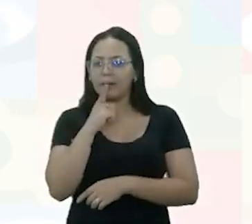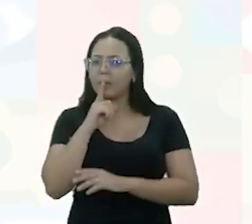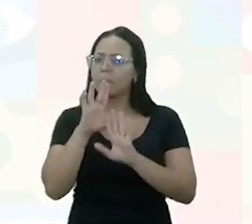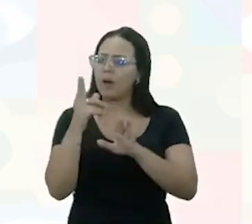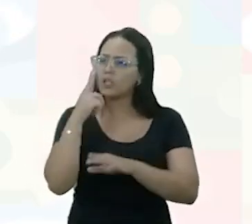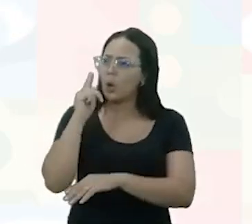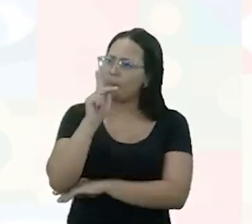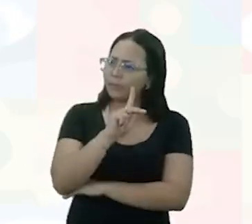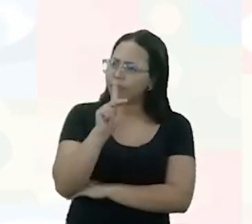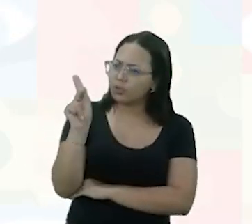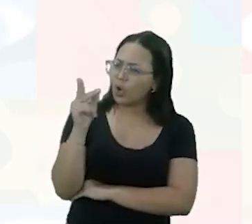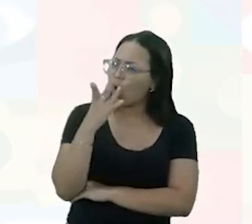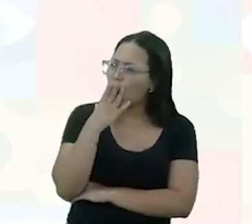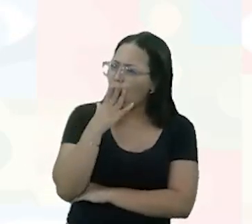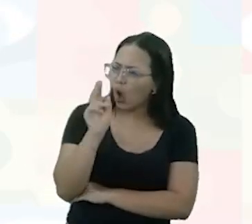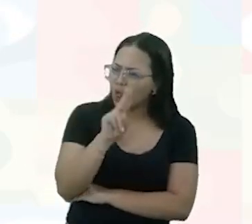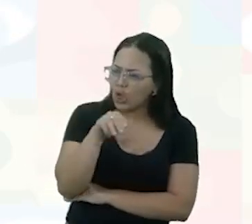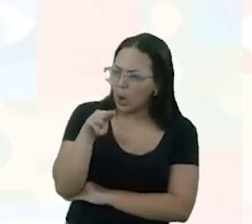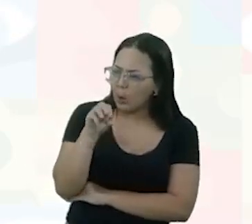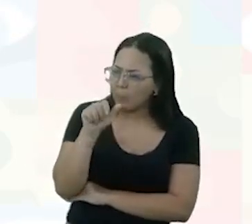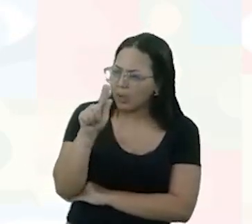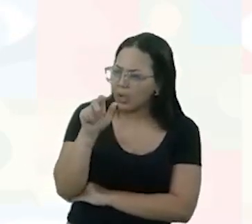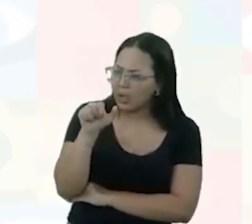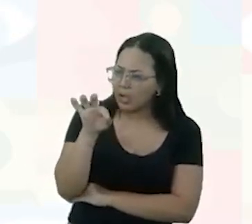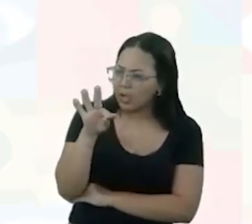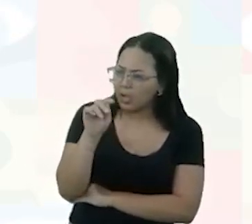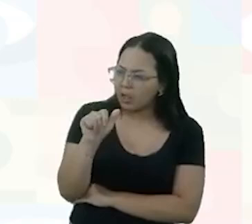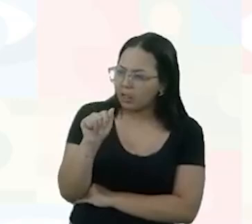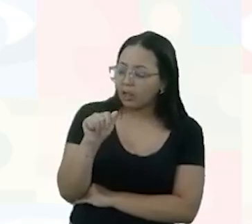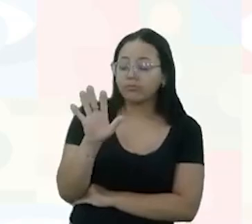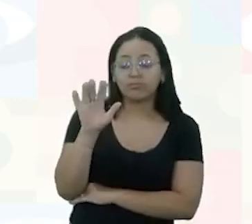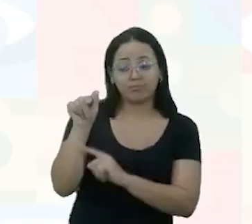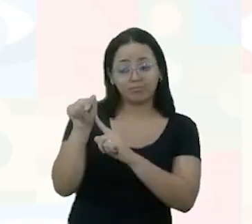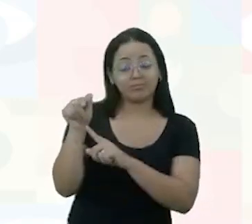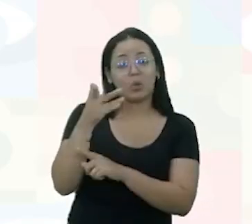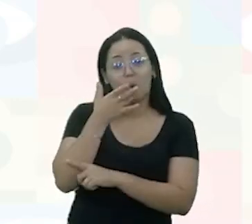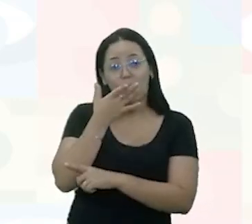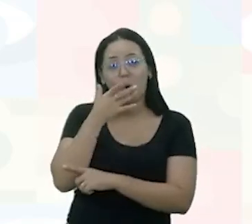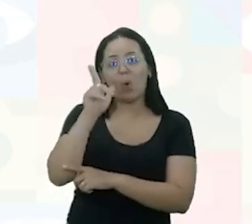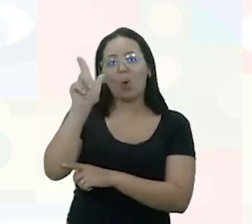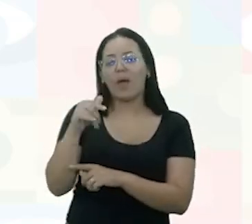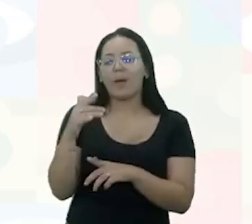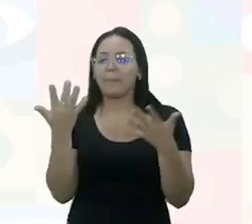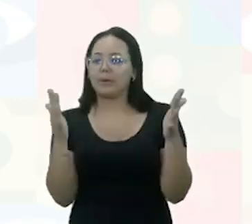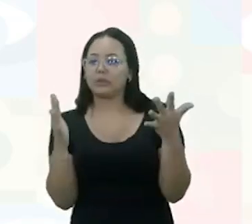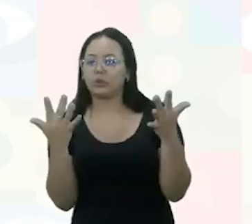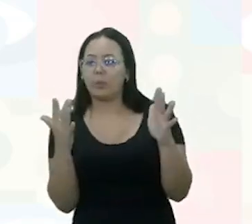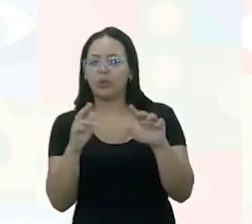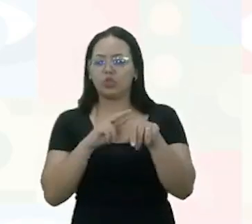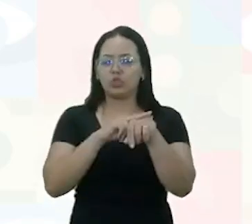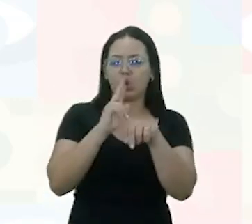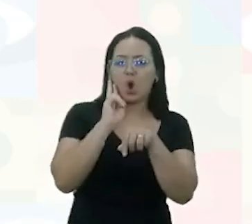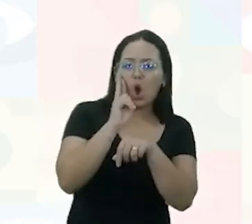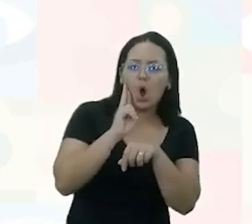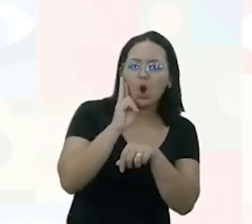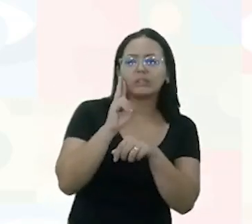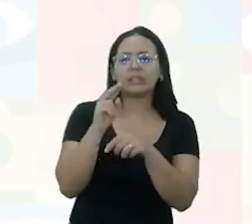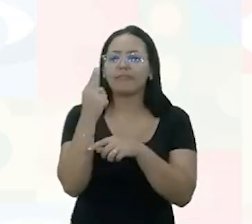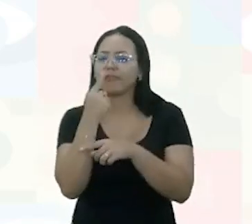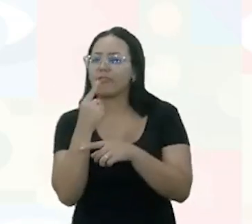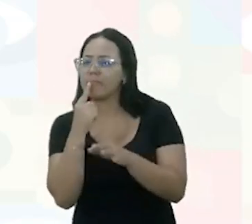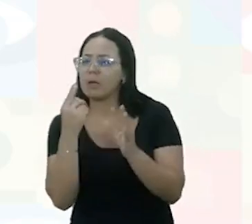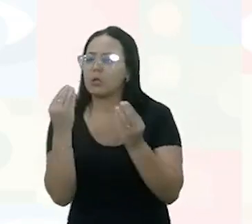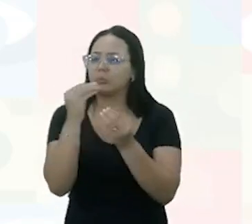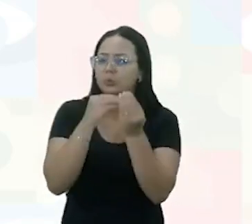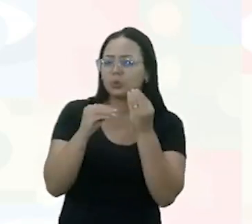professora, que cor é essa magenta? Magenta é uma cor que fica entre o rosa e o vermelho. Por